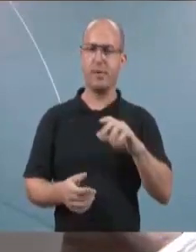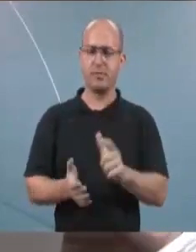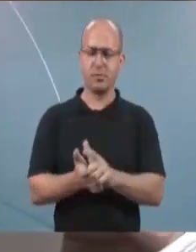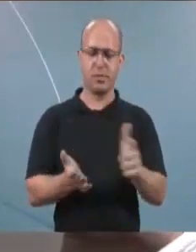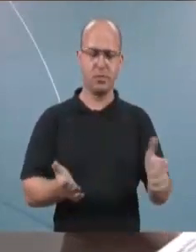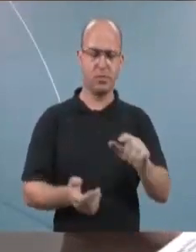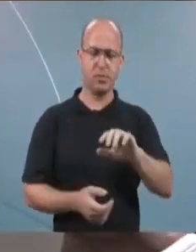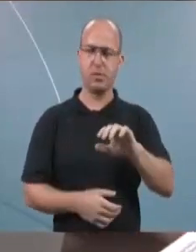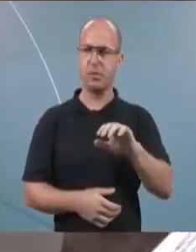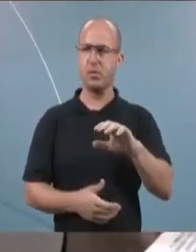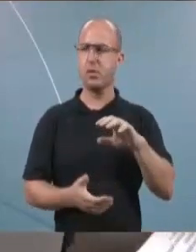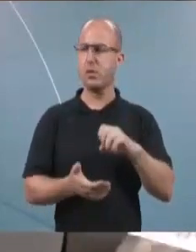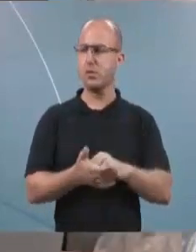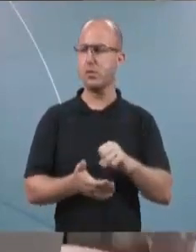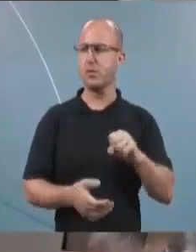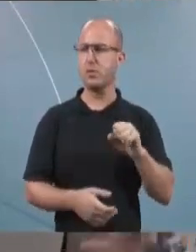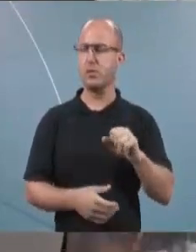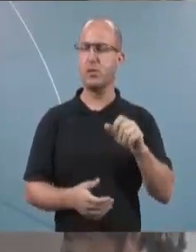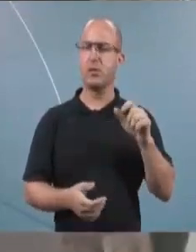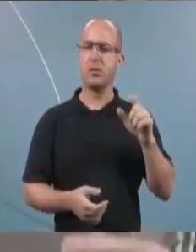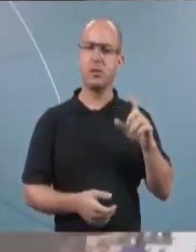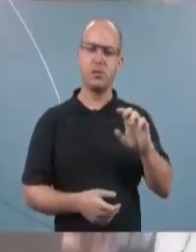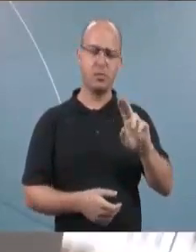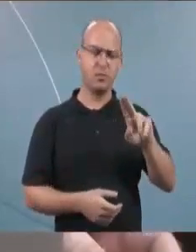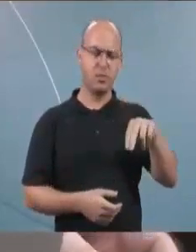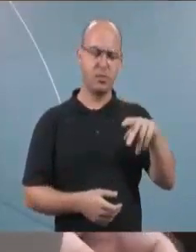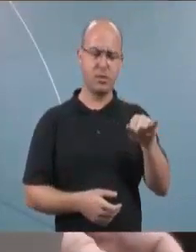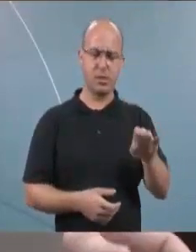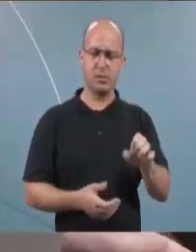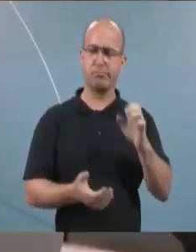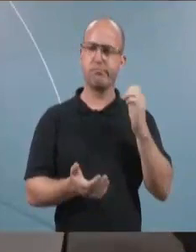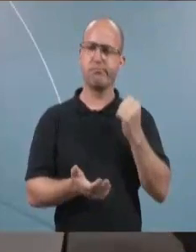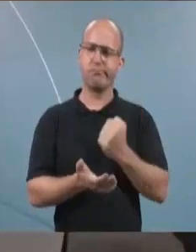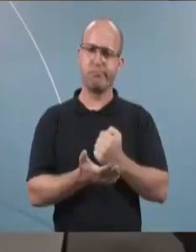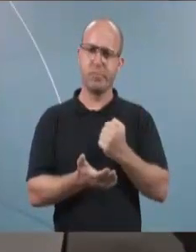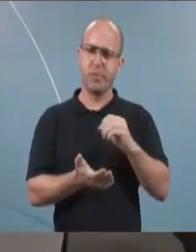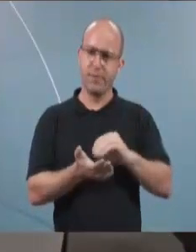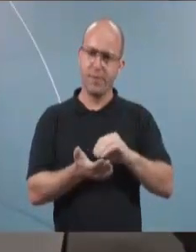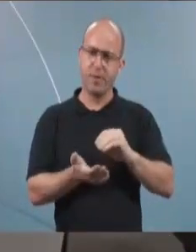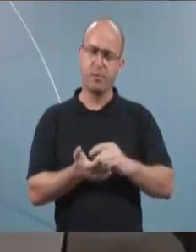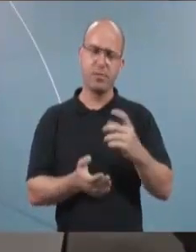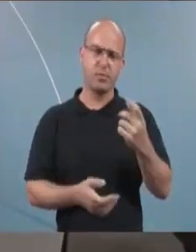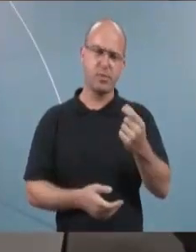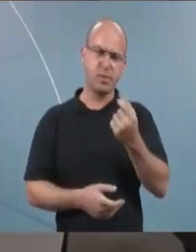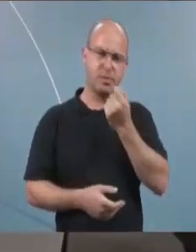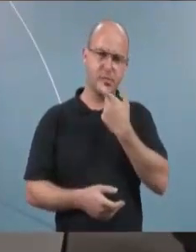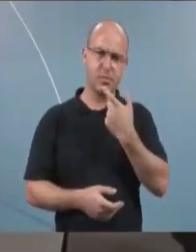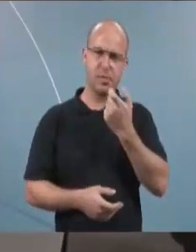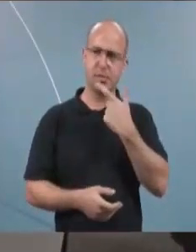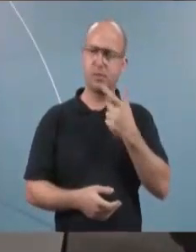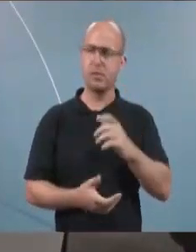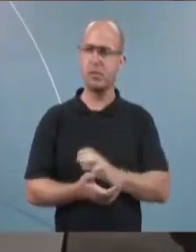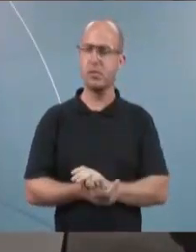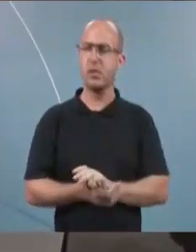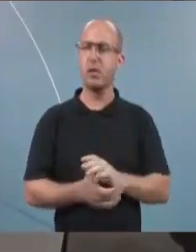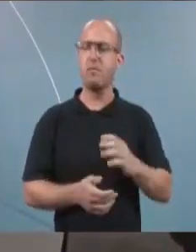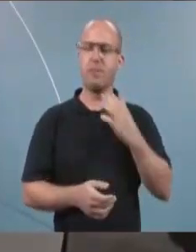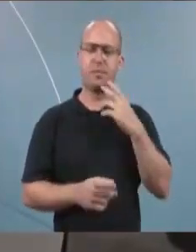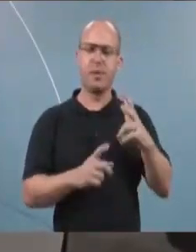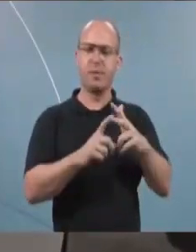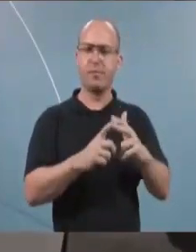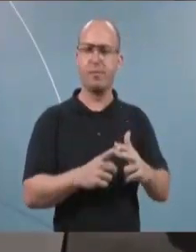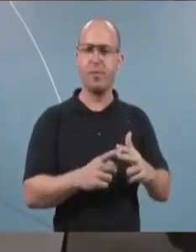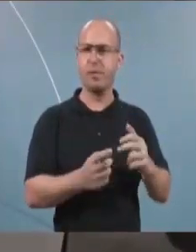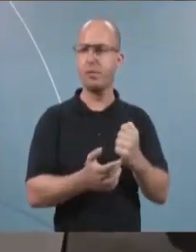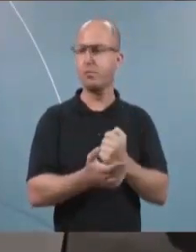Tribuna registra isso aí falta de por falta de medicamentos justiça manda reformar oic Mas